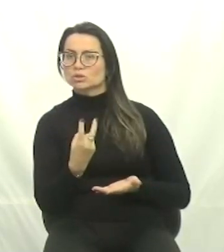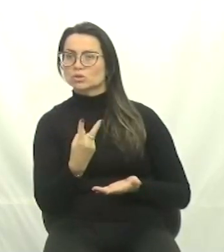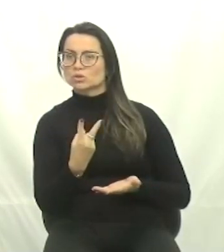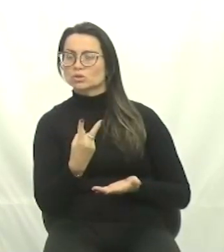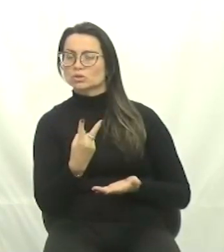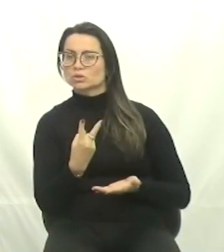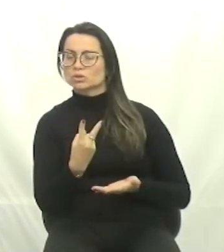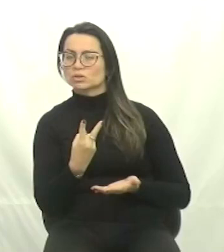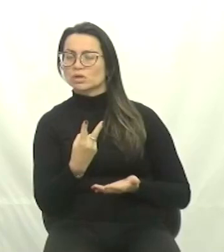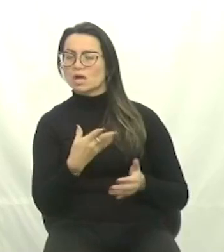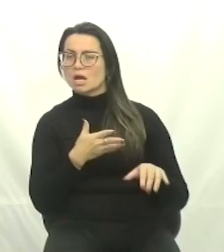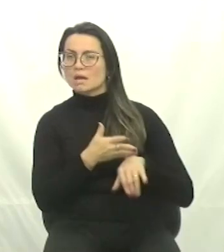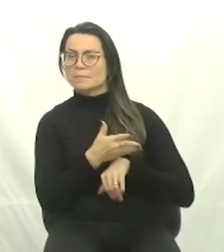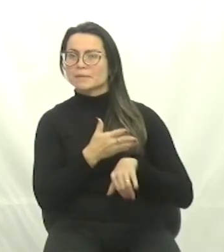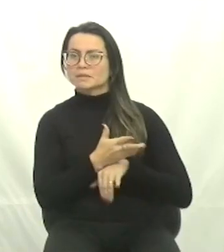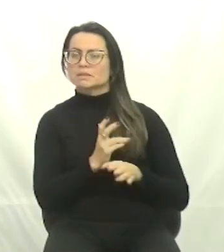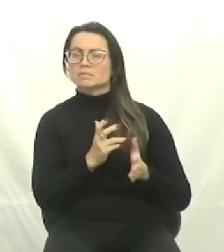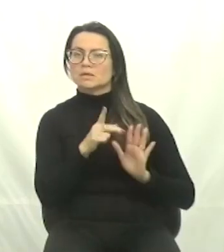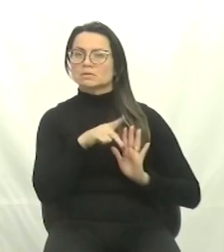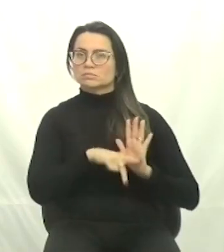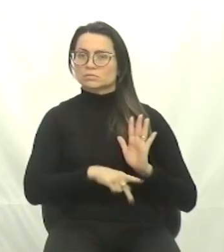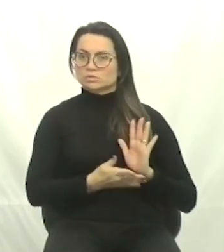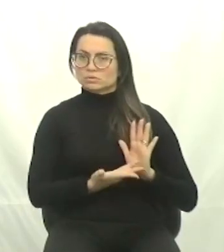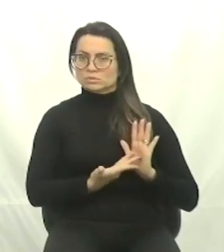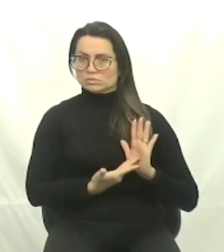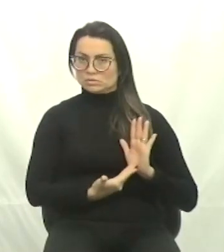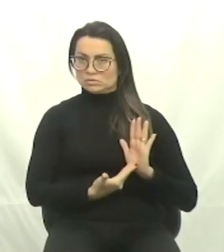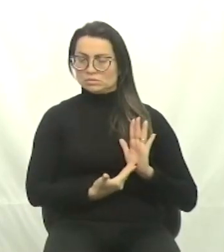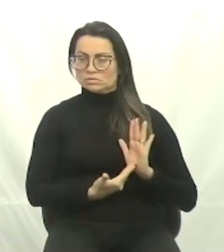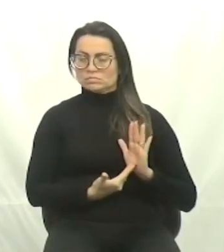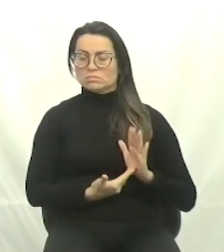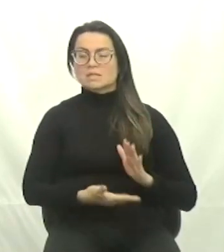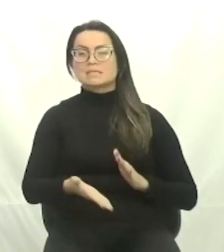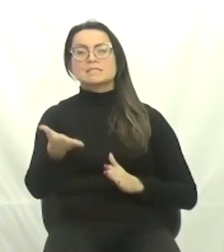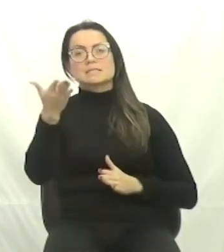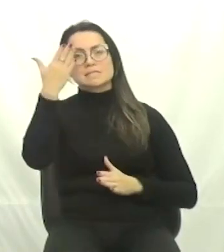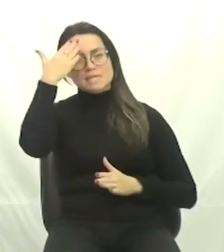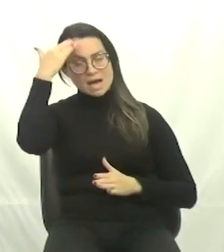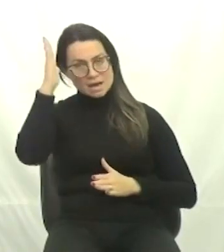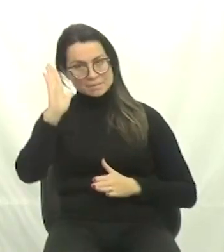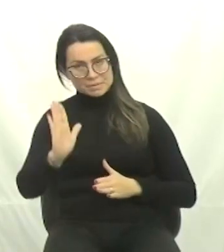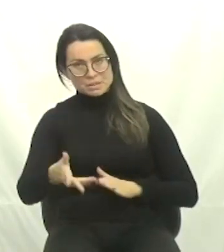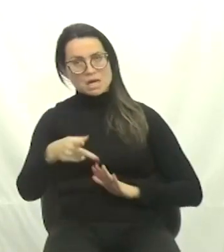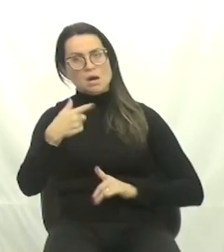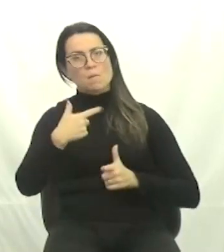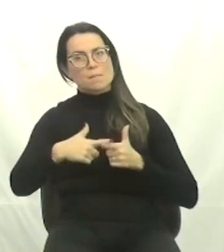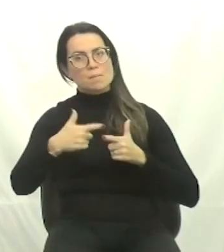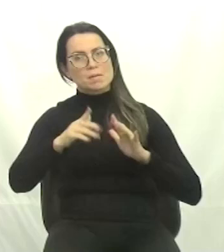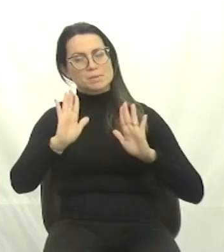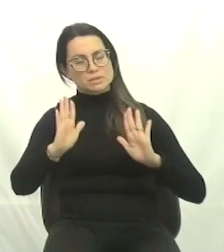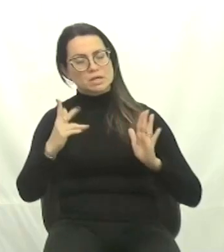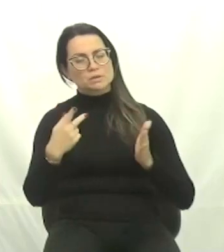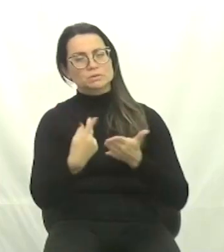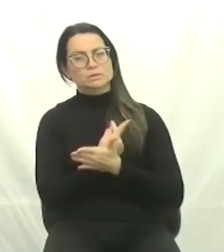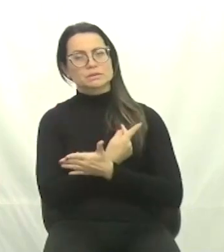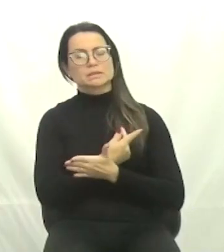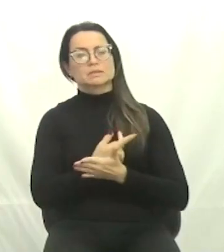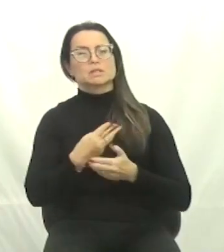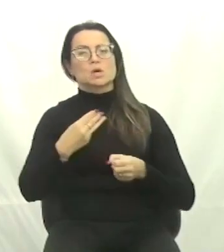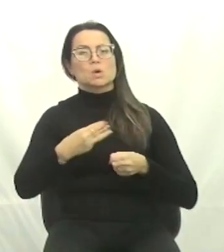programa. Então, assim, sabendo que nós temos esse problema, sabendo que o município